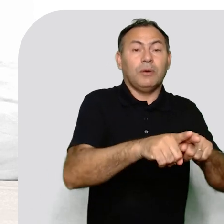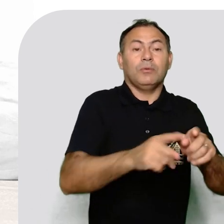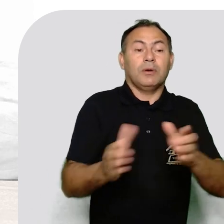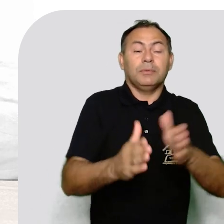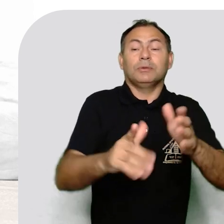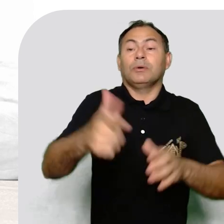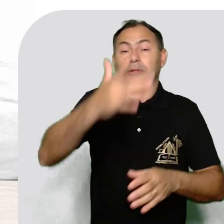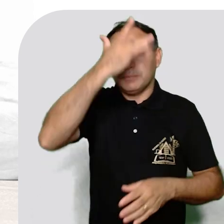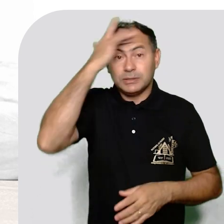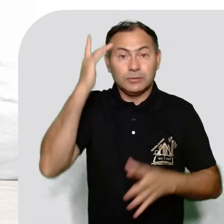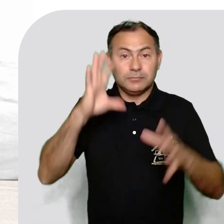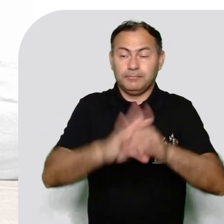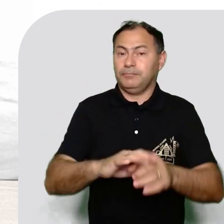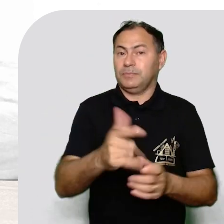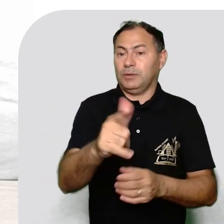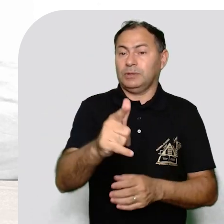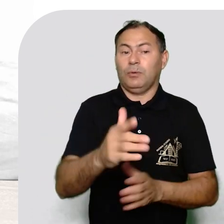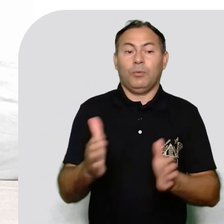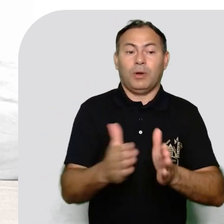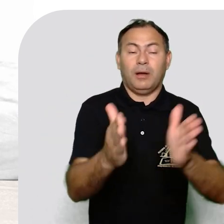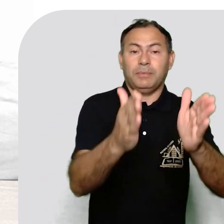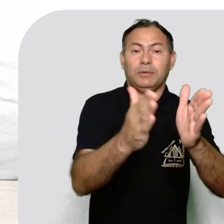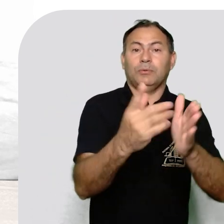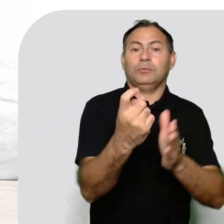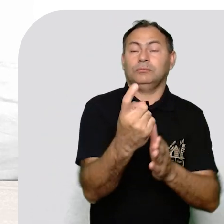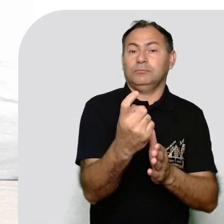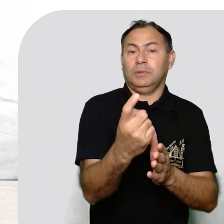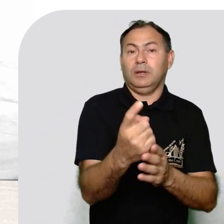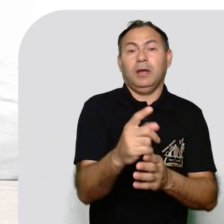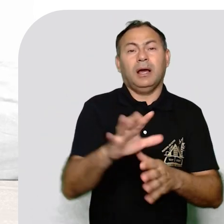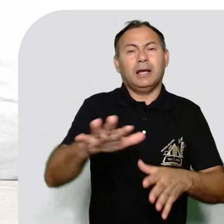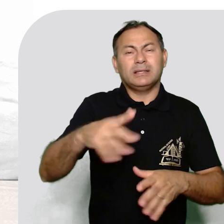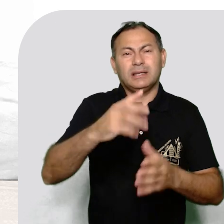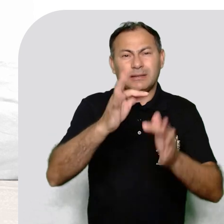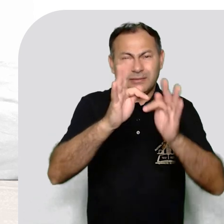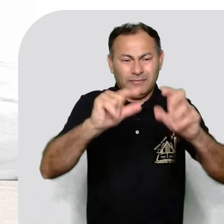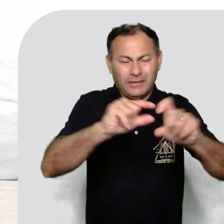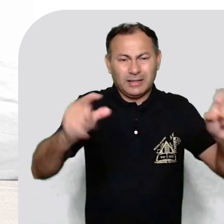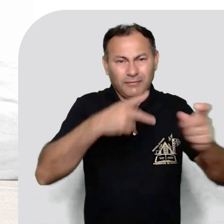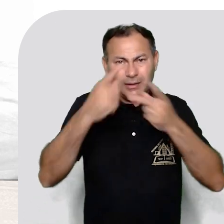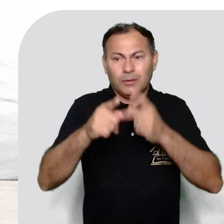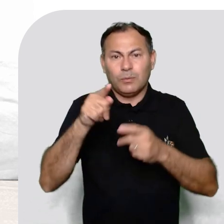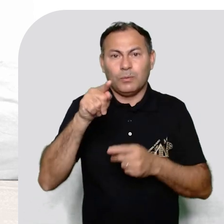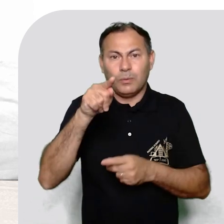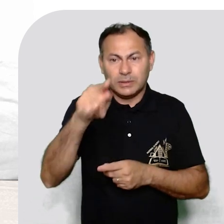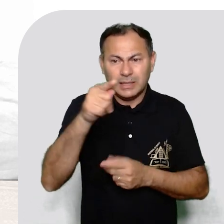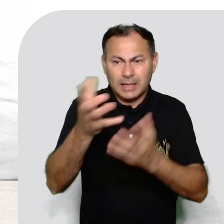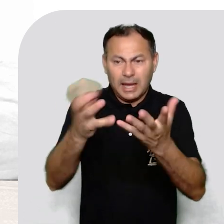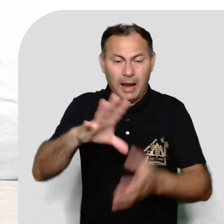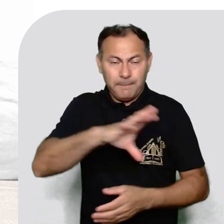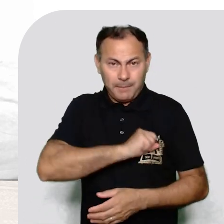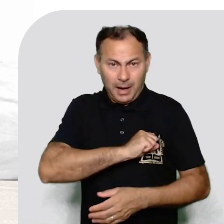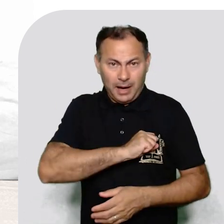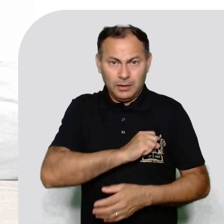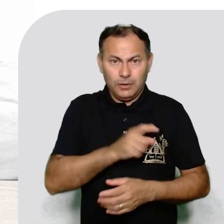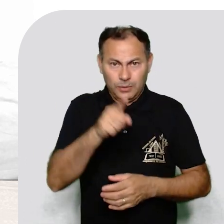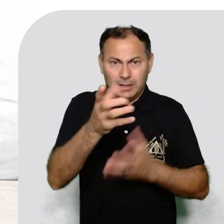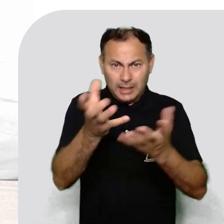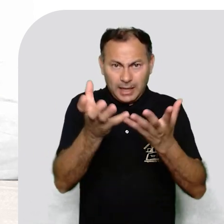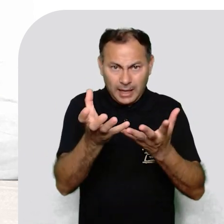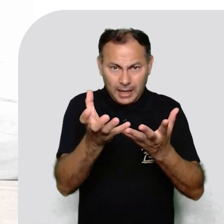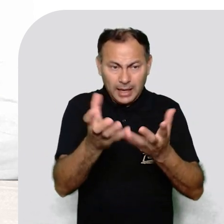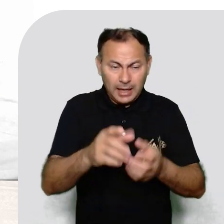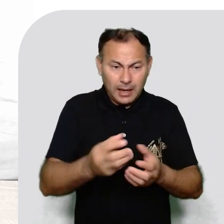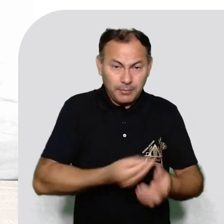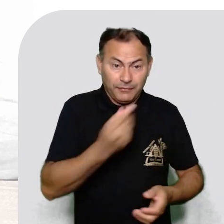o caminho do outro. Não existe um caminho, né? Às vezes você vê em frases que dizem assim, você quer amar, quer ir